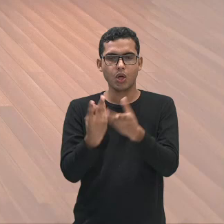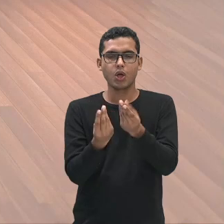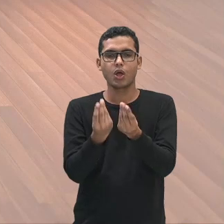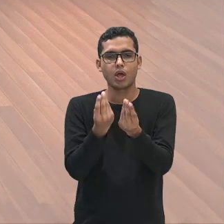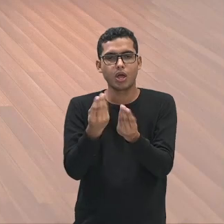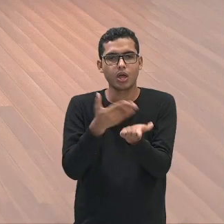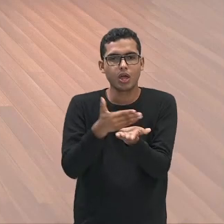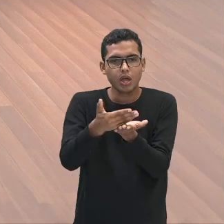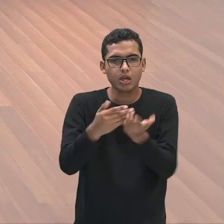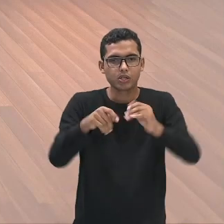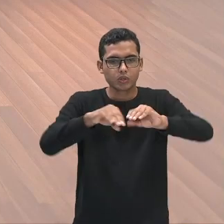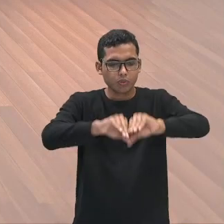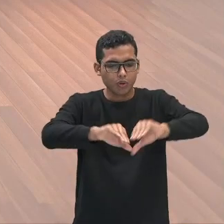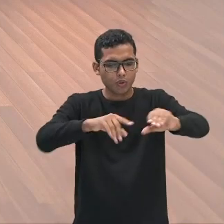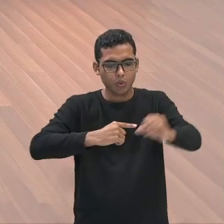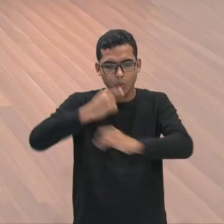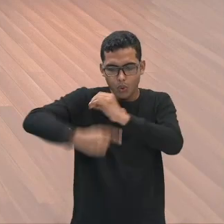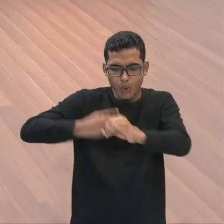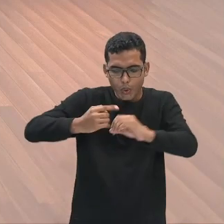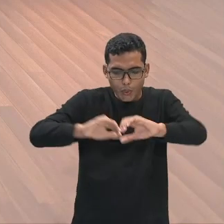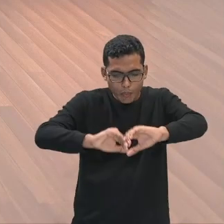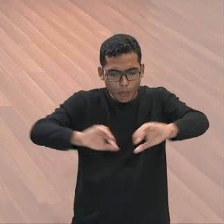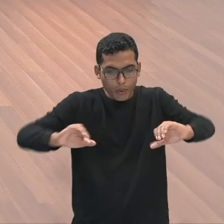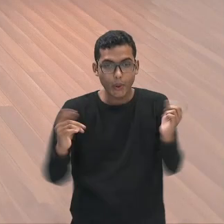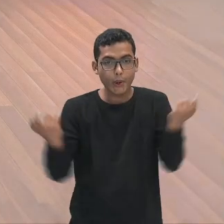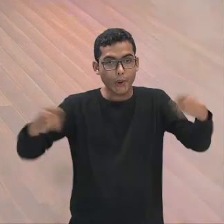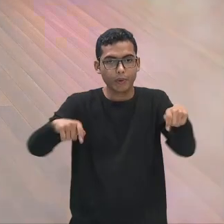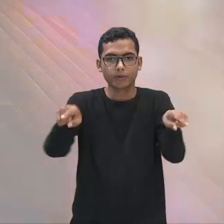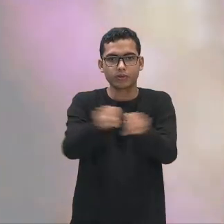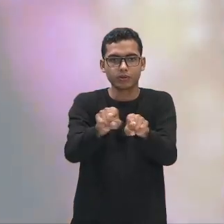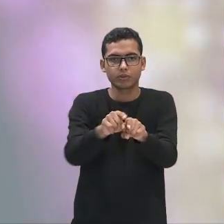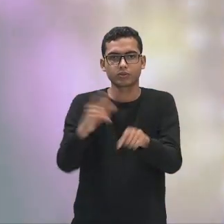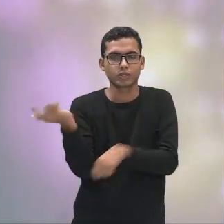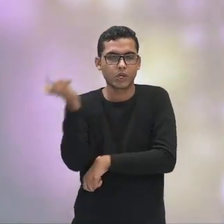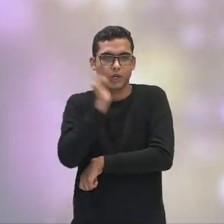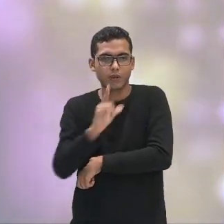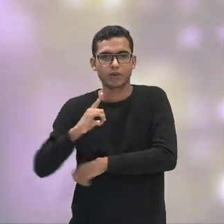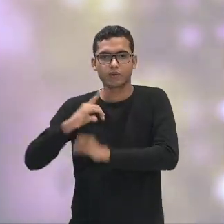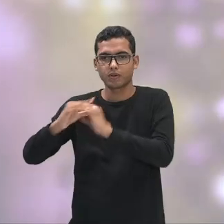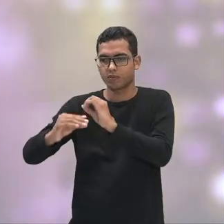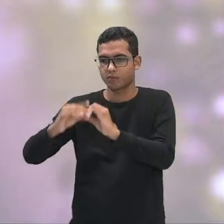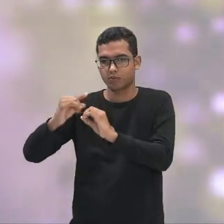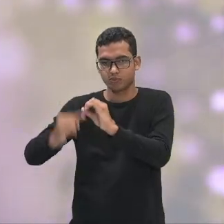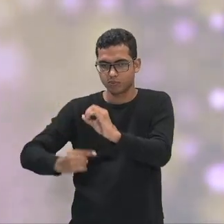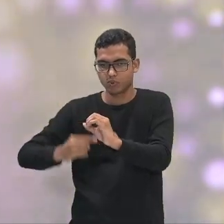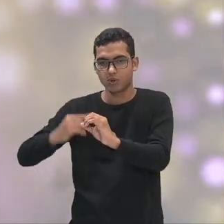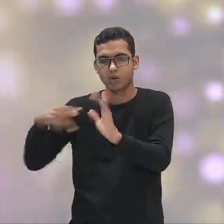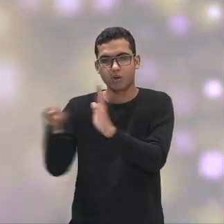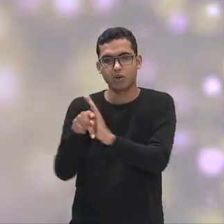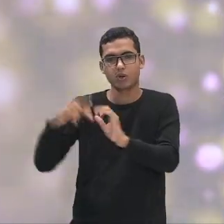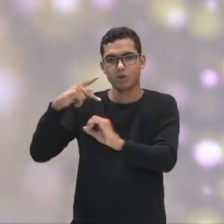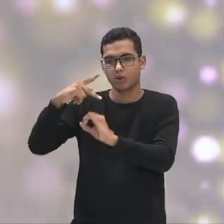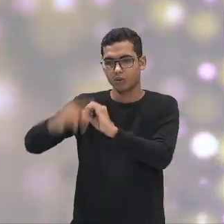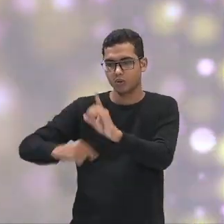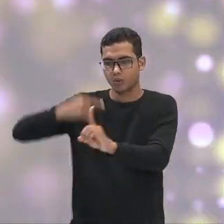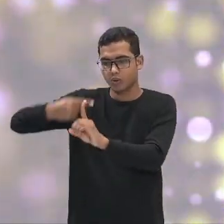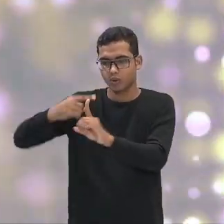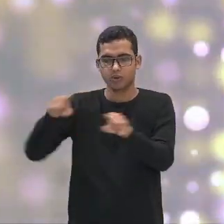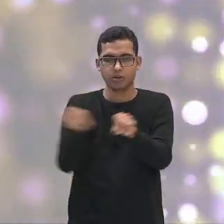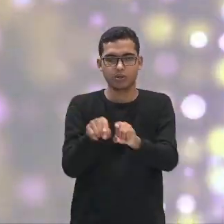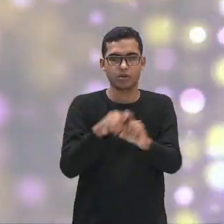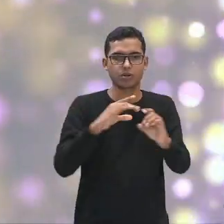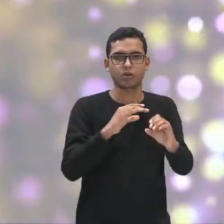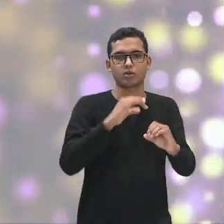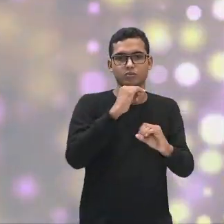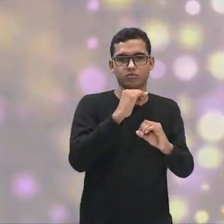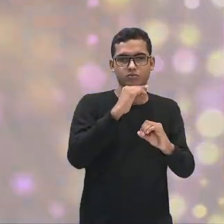ele é divisível. E com essa divisibilidade, ele começa a ter partículas, é formado por partículas subatômicas.